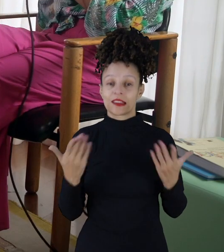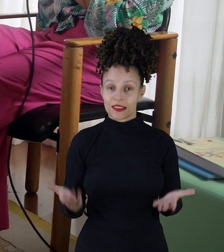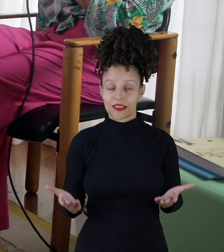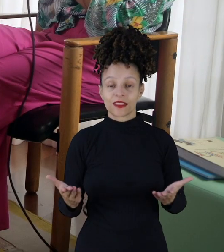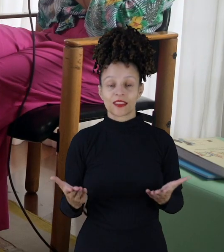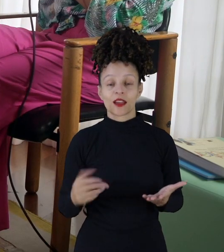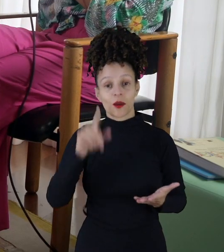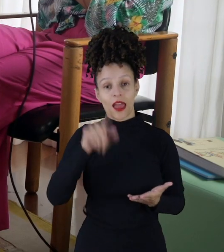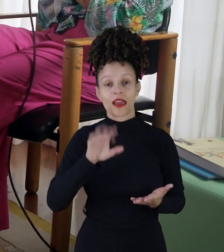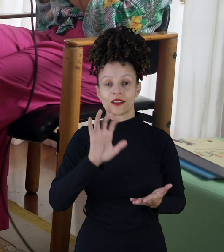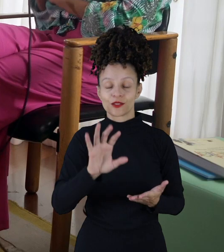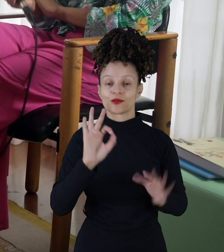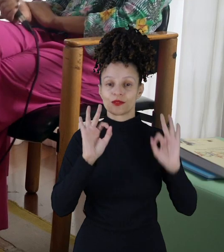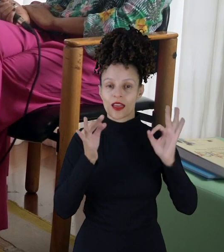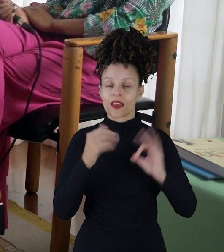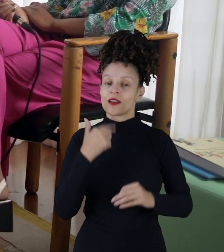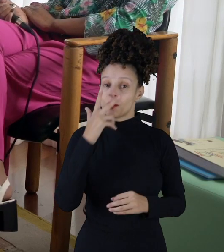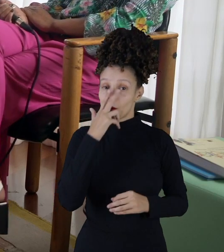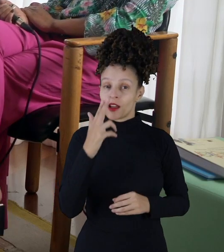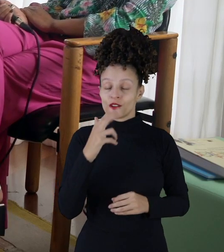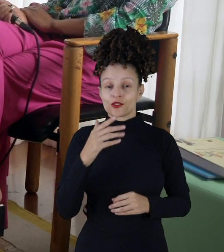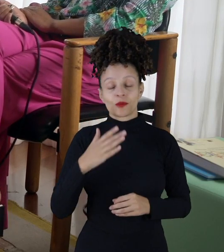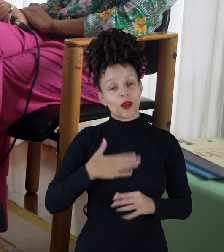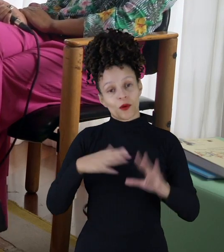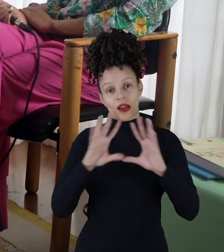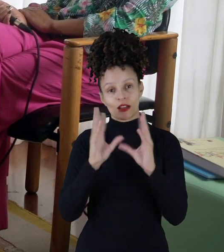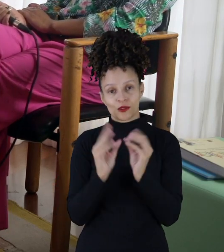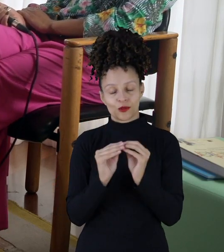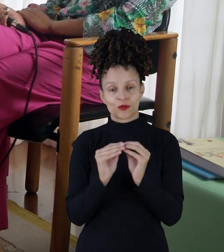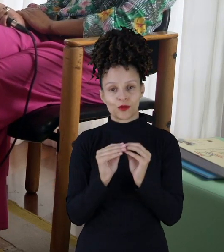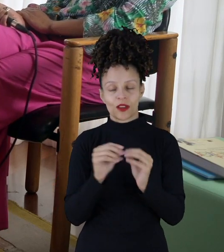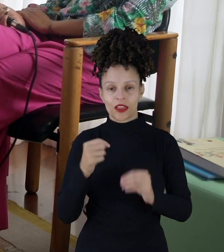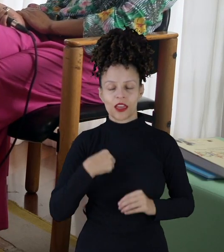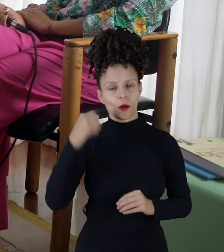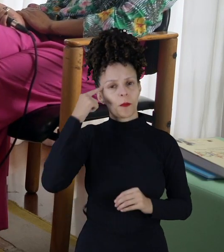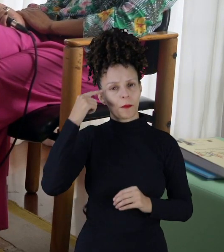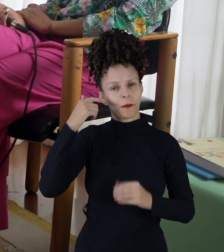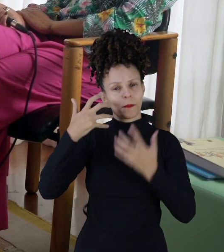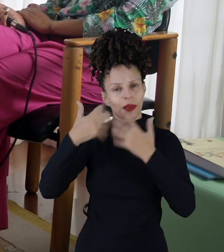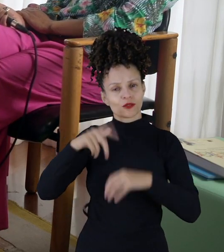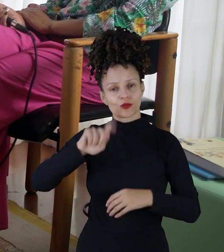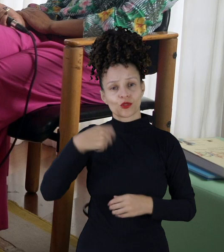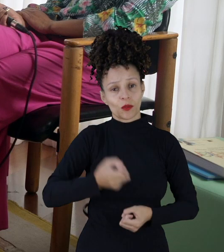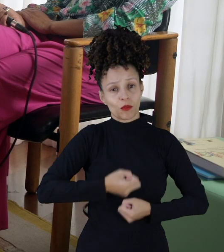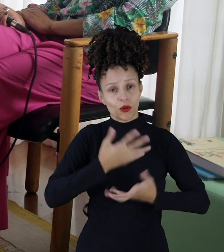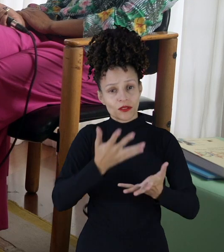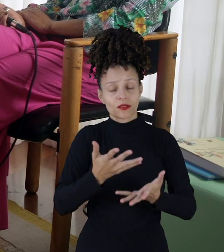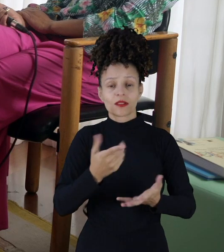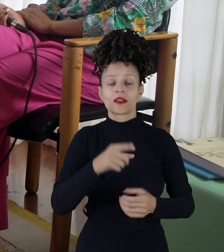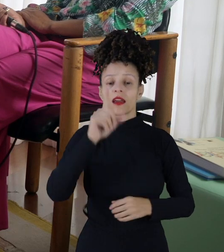Então, é isso, né? Eu acho que esse poema resume muito o que eu penso sobre